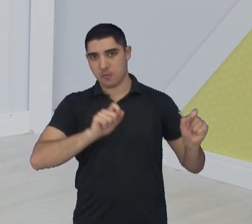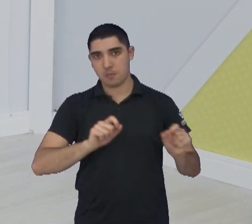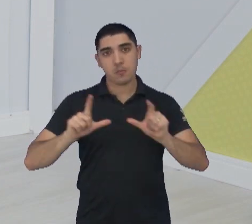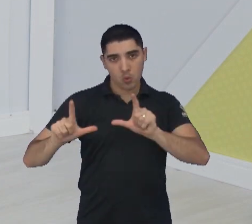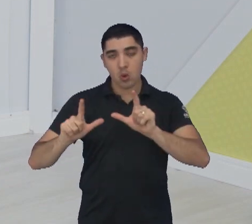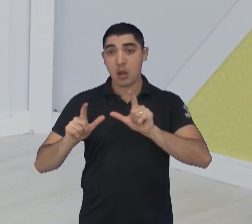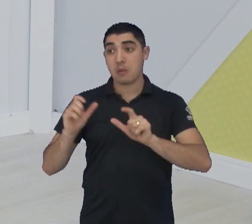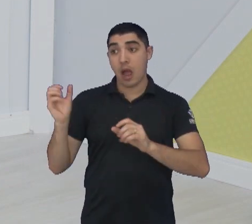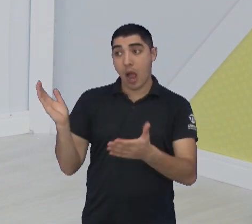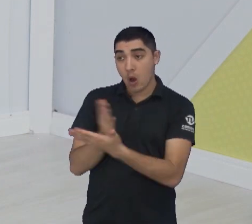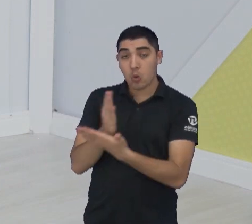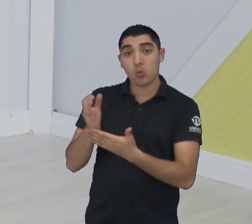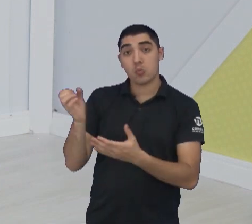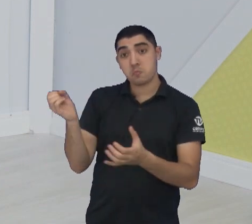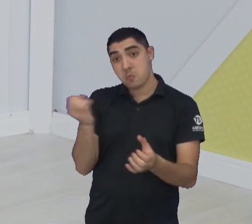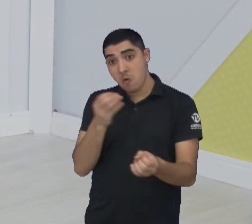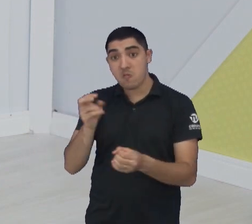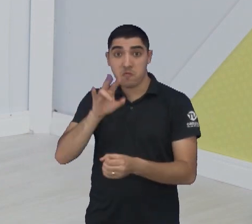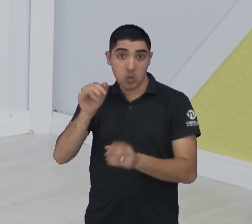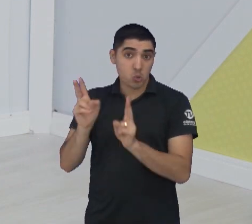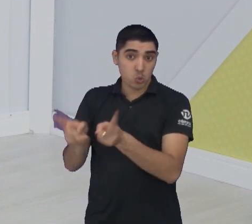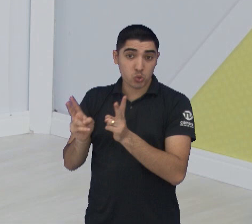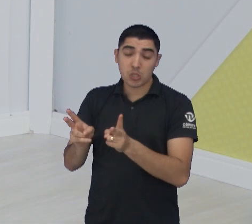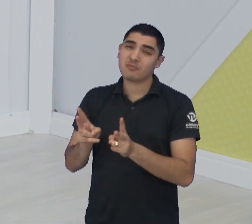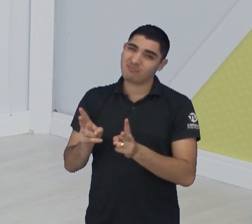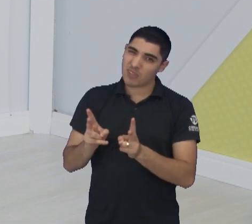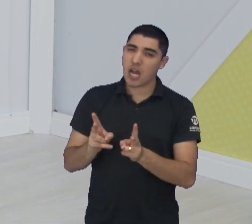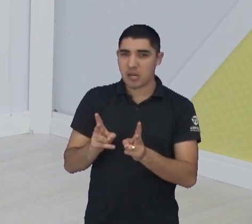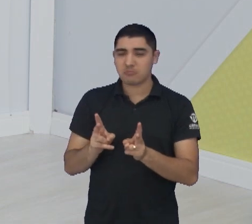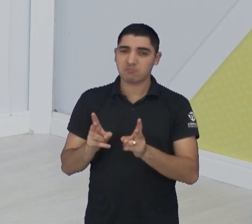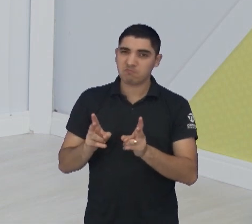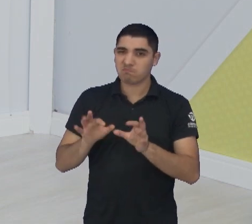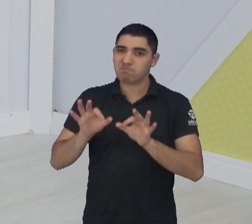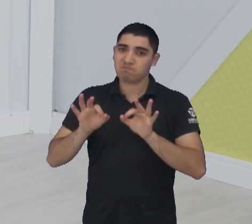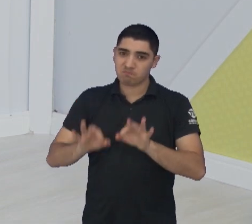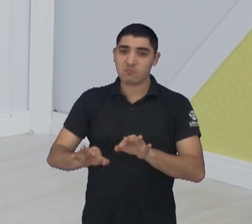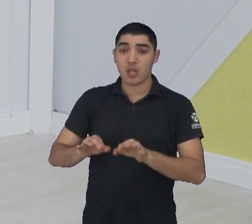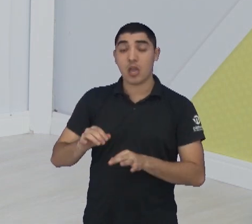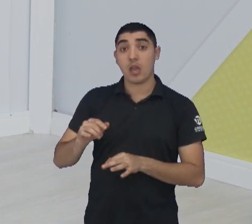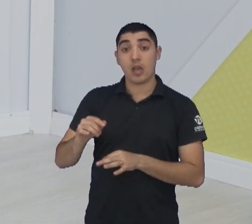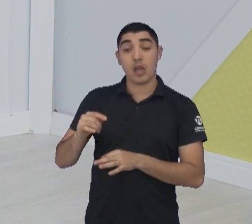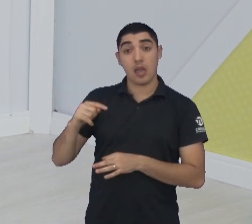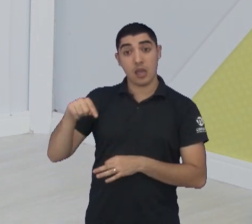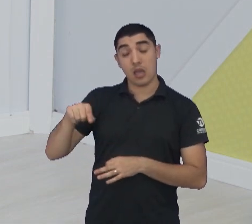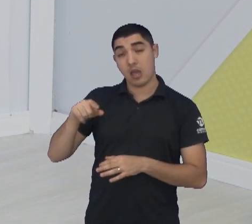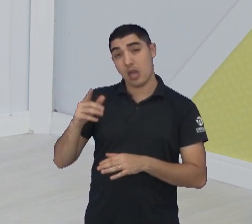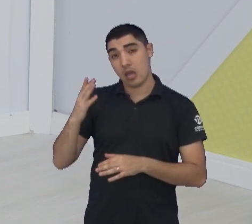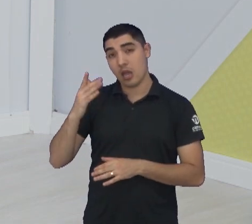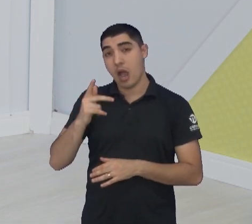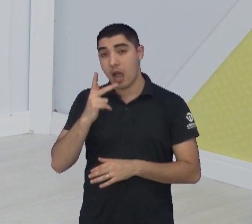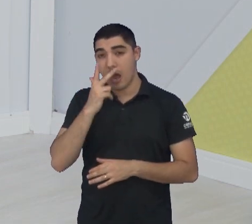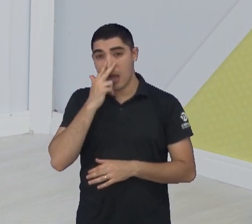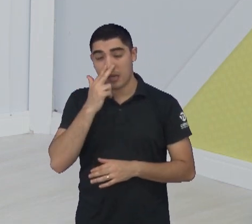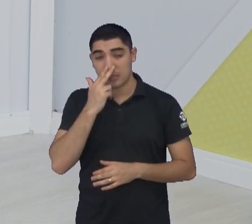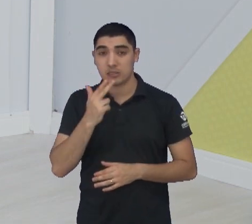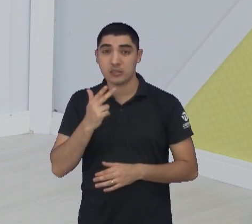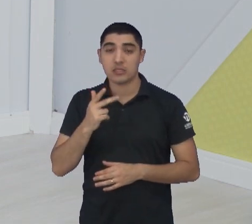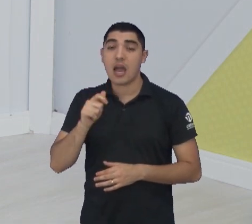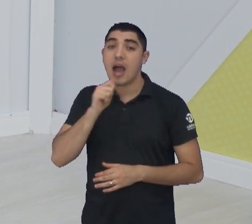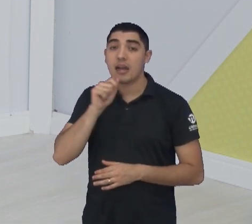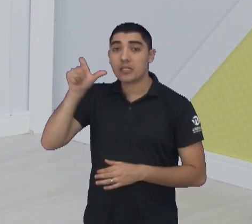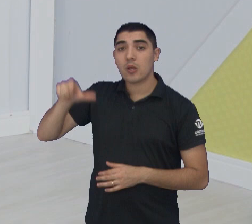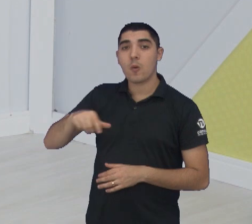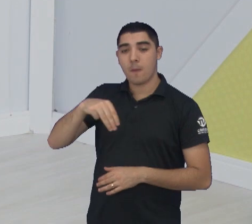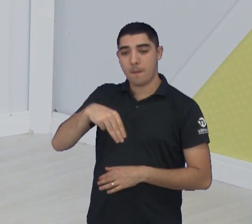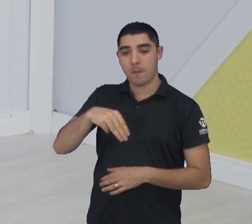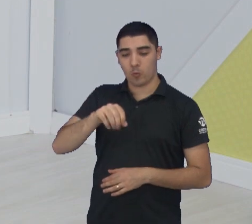possíveis renovações ou até dispensas. Provavelmente aí a informação é muito quente em relação ao Matheus Serafim,